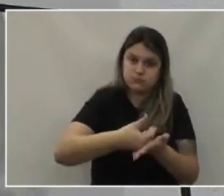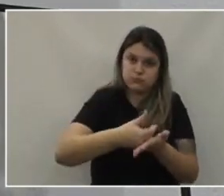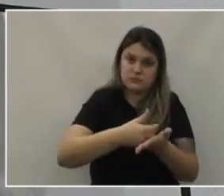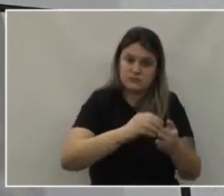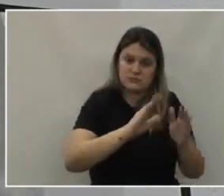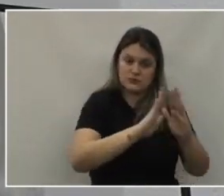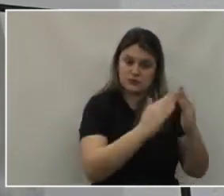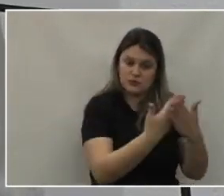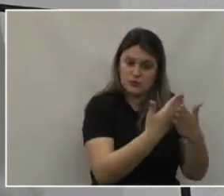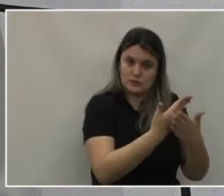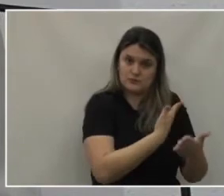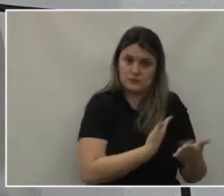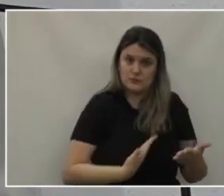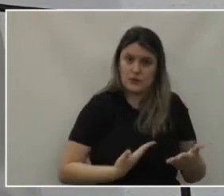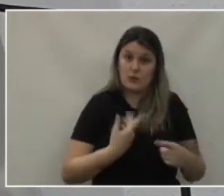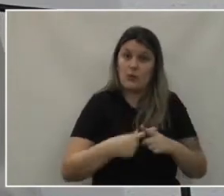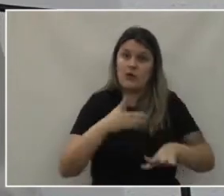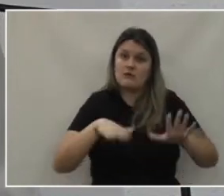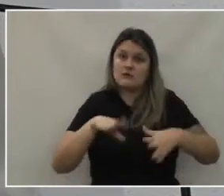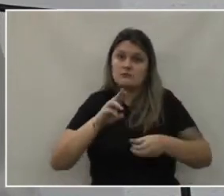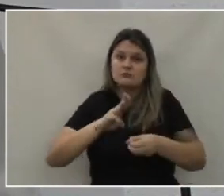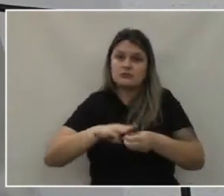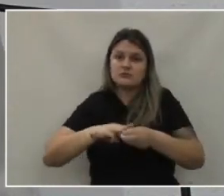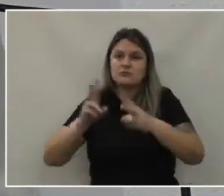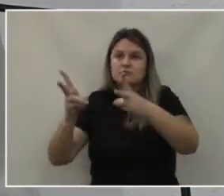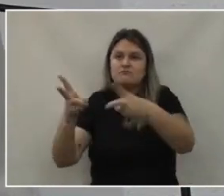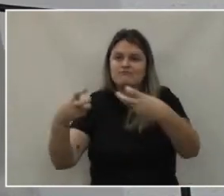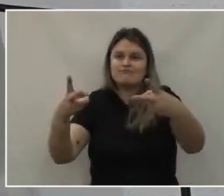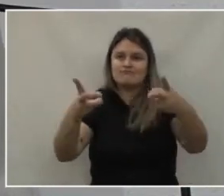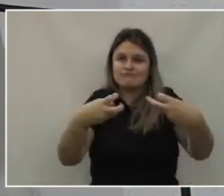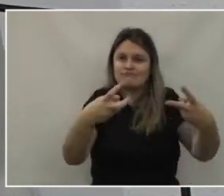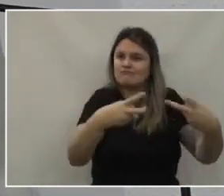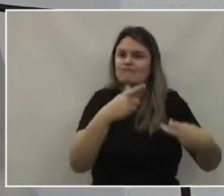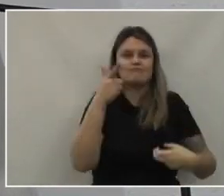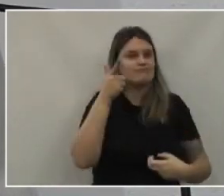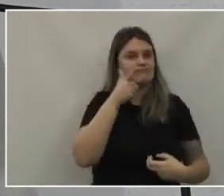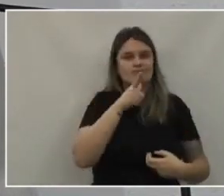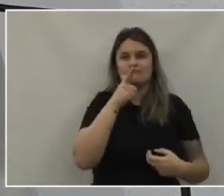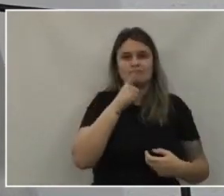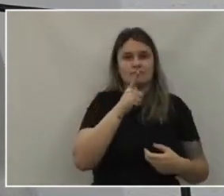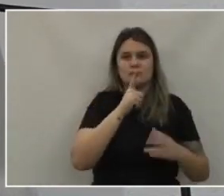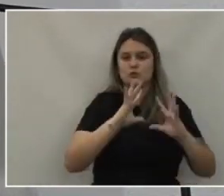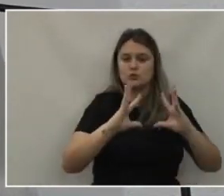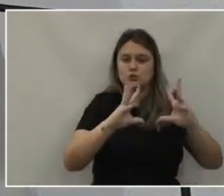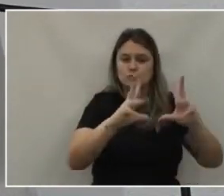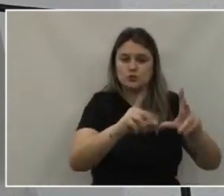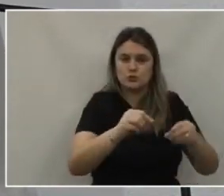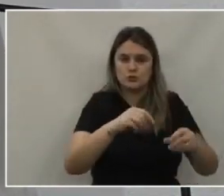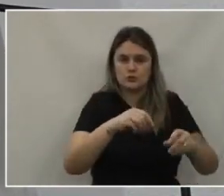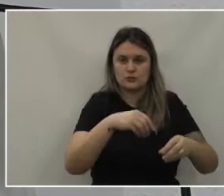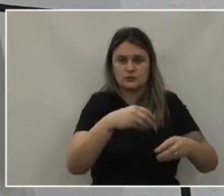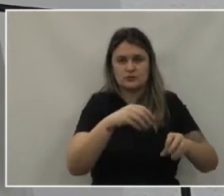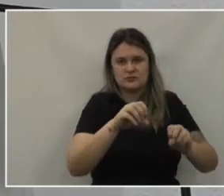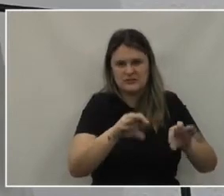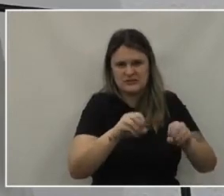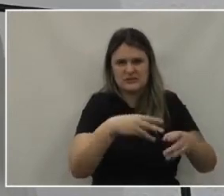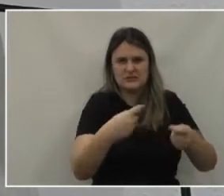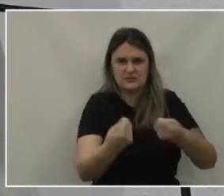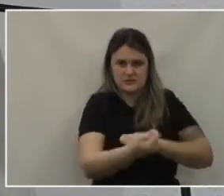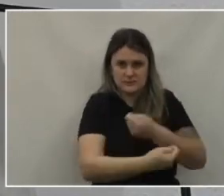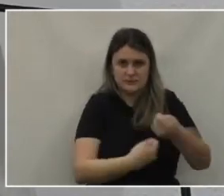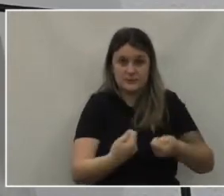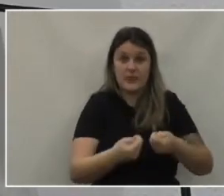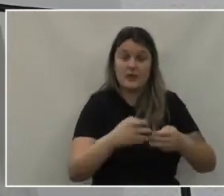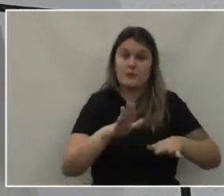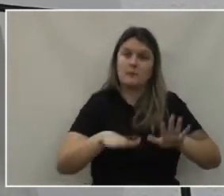a arrecadação do município não daria sozinha conta de manter todo o sistema educacional.